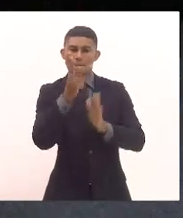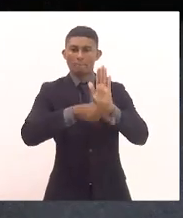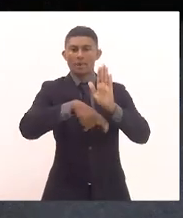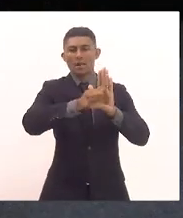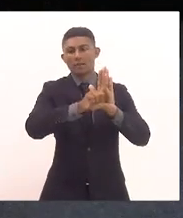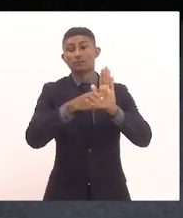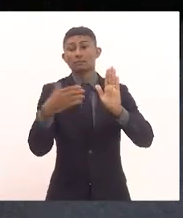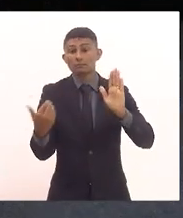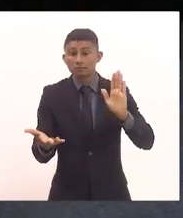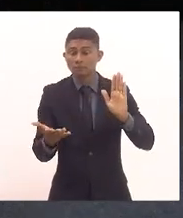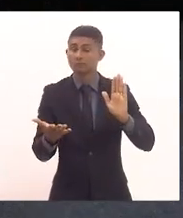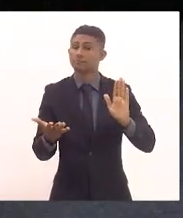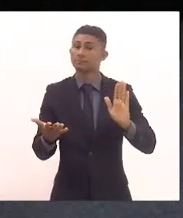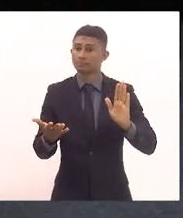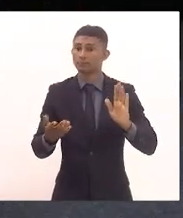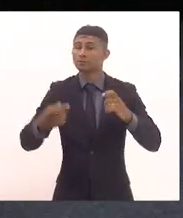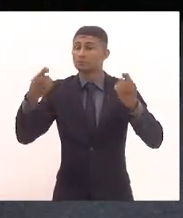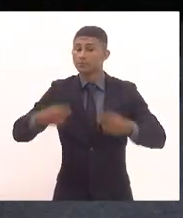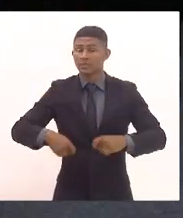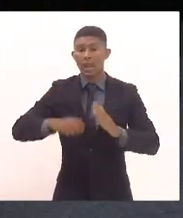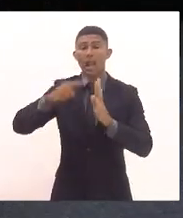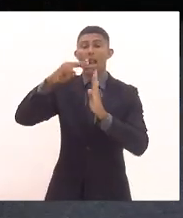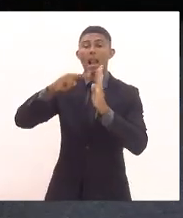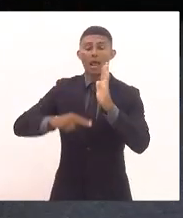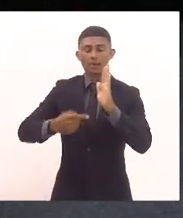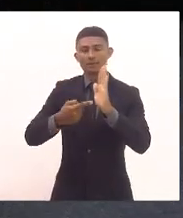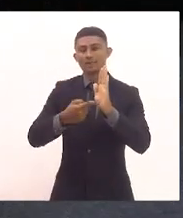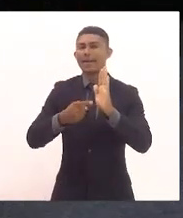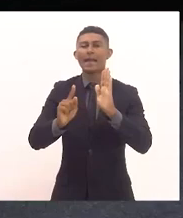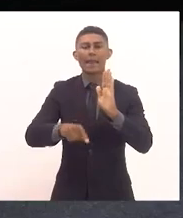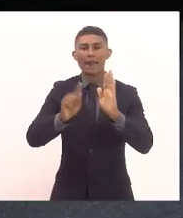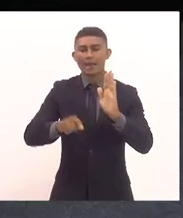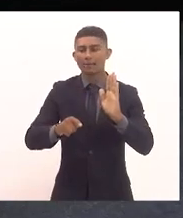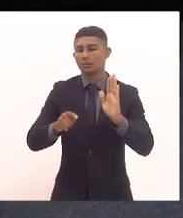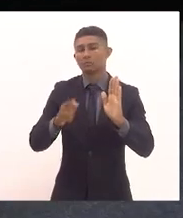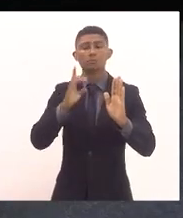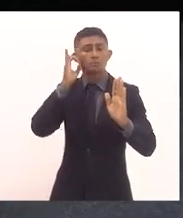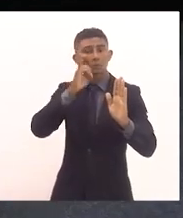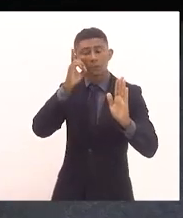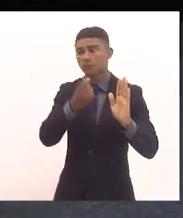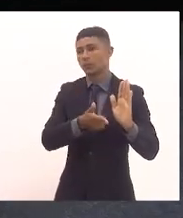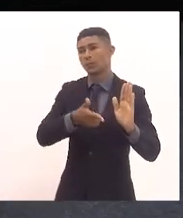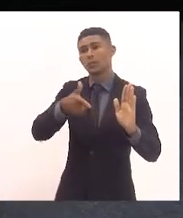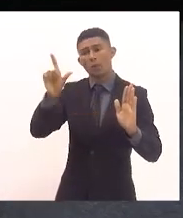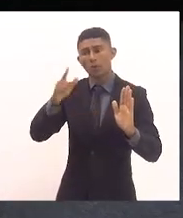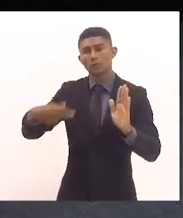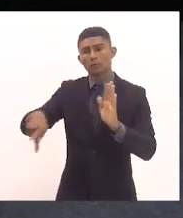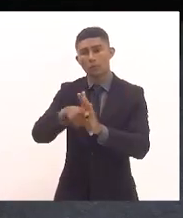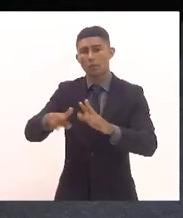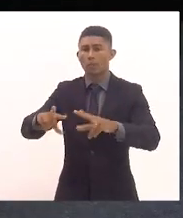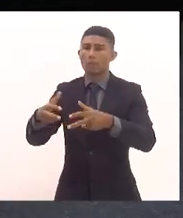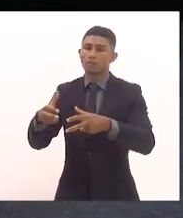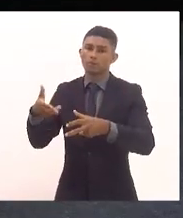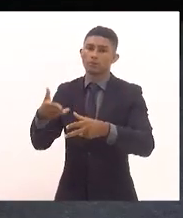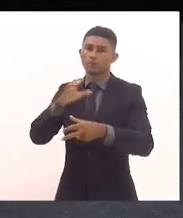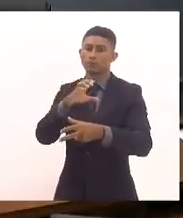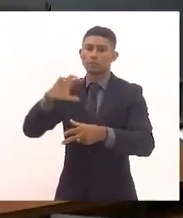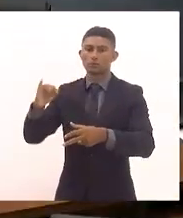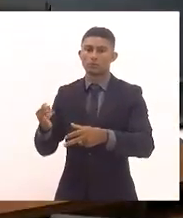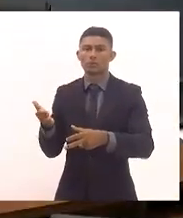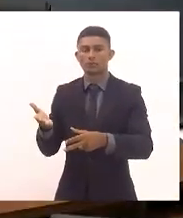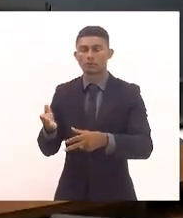tem a rigor, quem teria que ler o substitutivo, seria outro deputado da CCJ, senhor presidente.